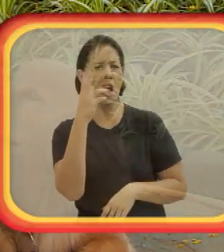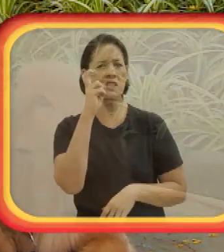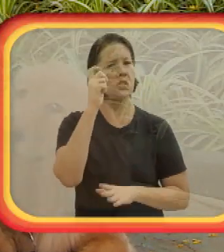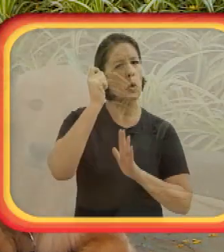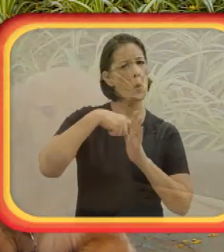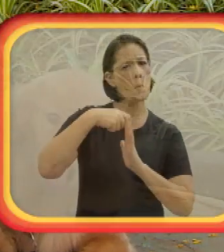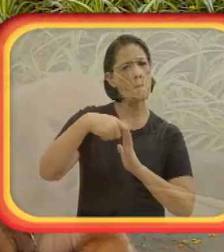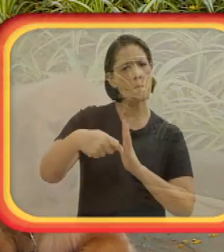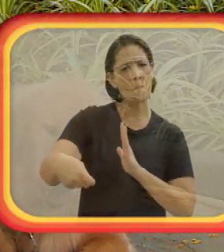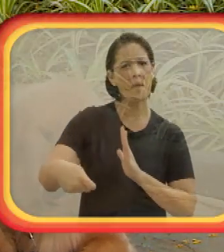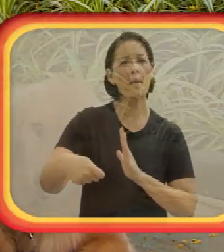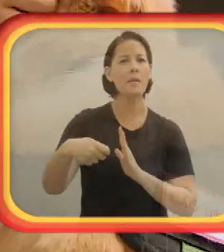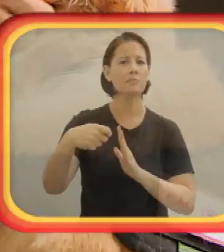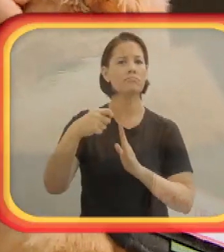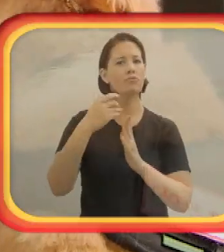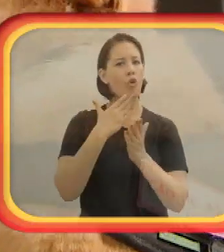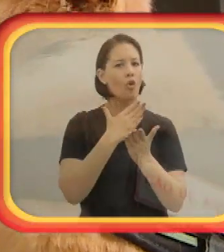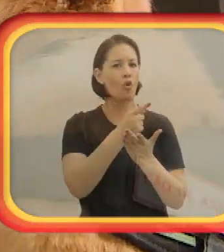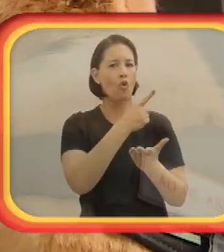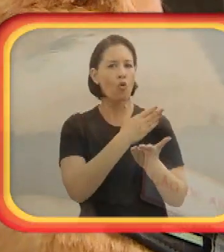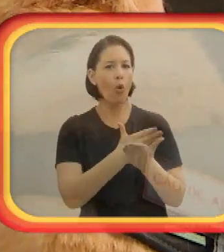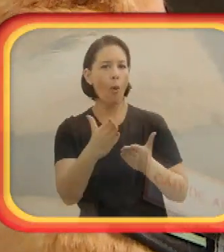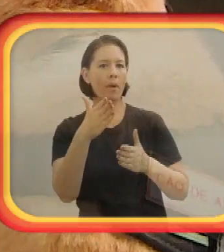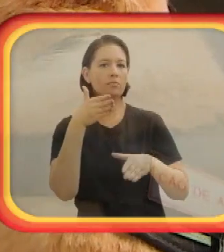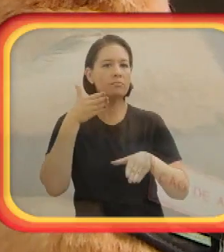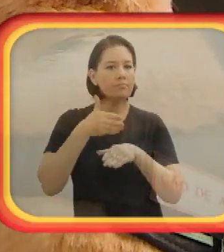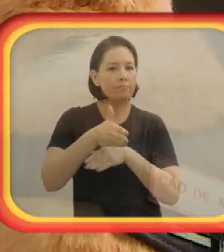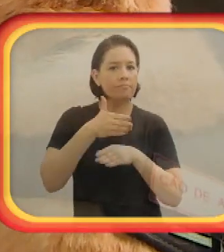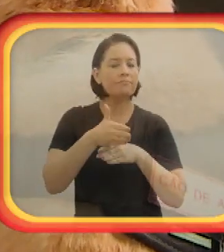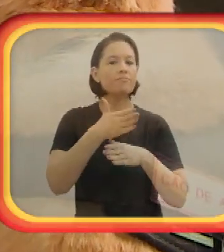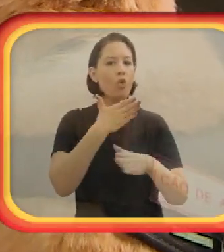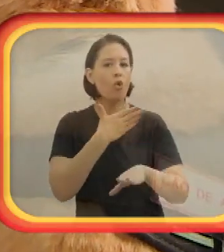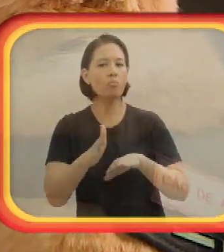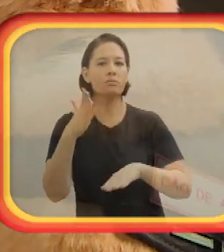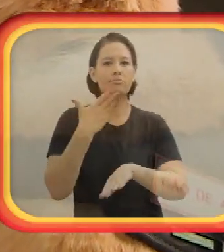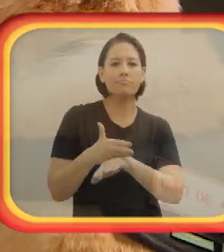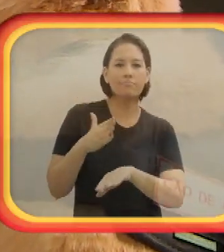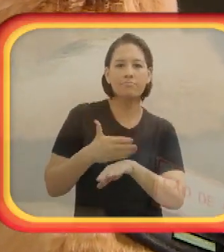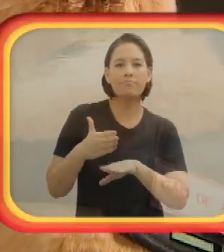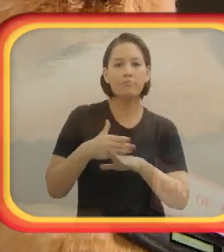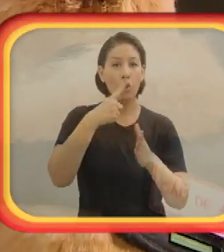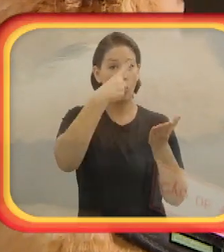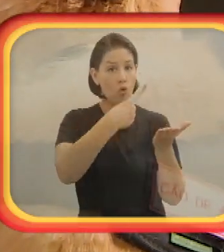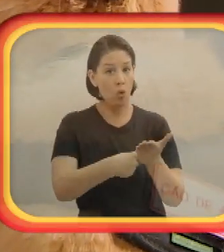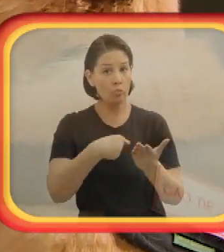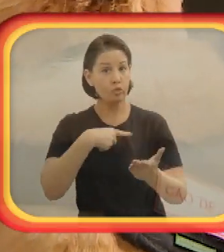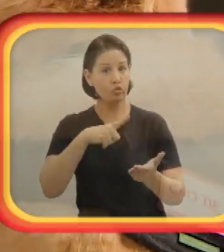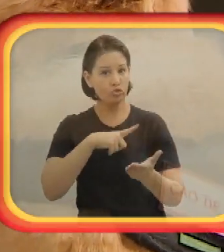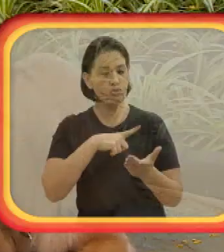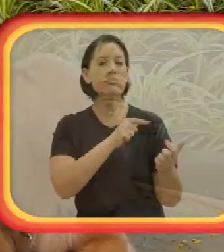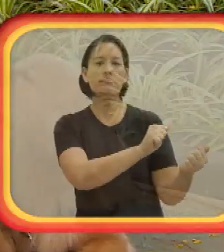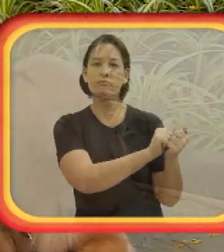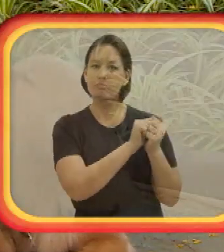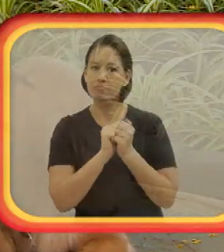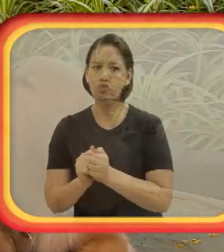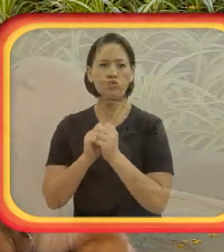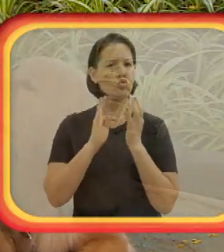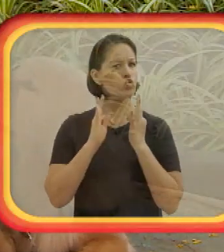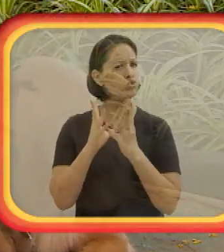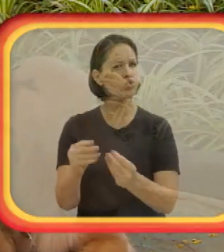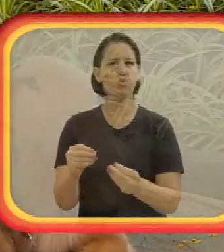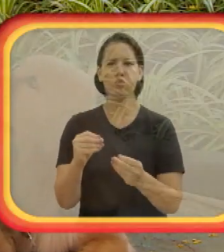assistência, entrega para ele, né? A gente ficou num treinamento de uns 4, 5 meses. Ela começou